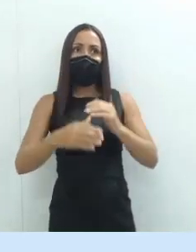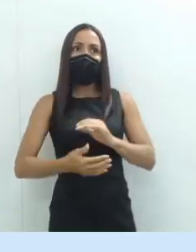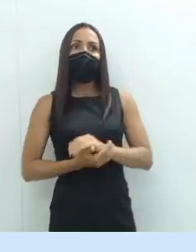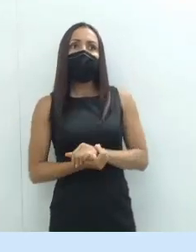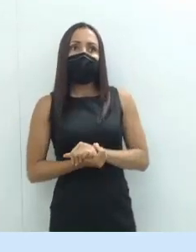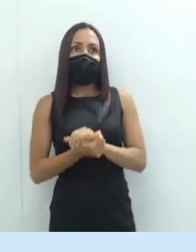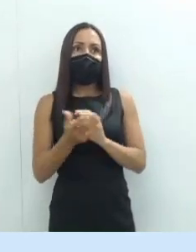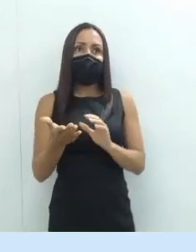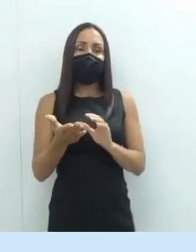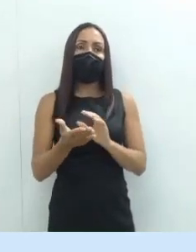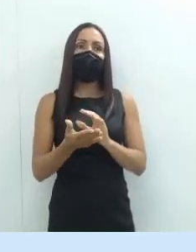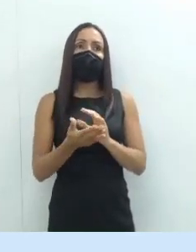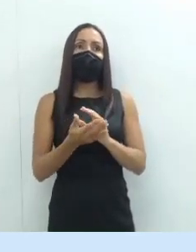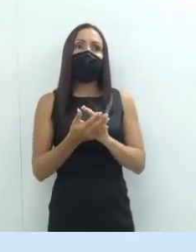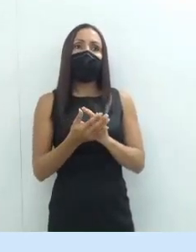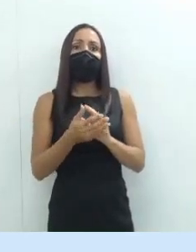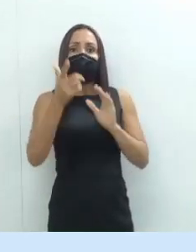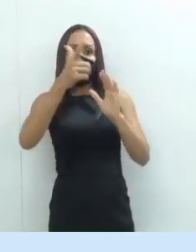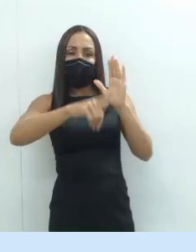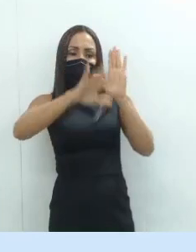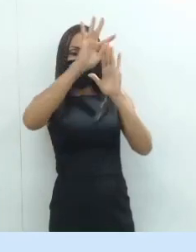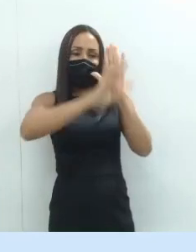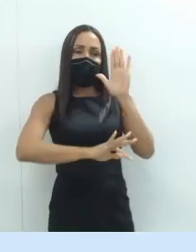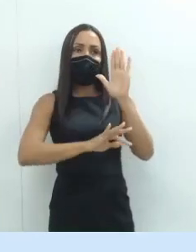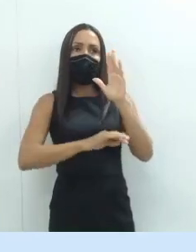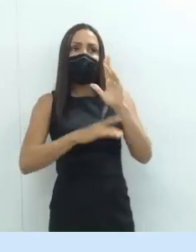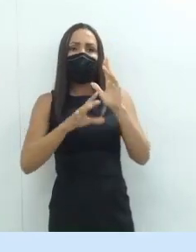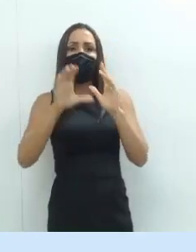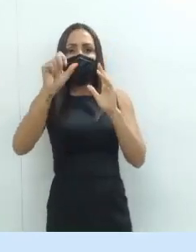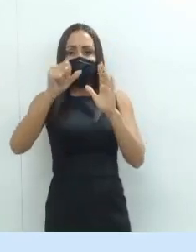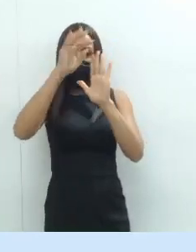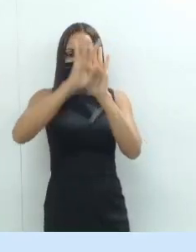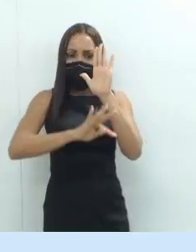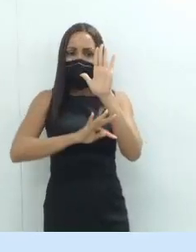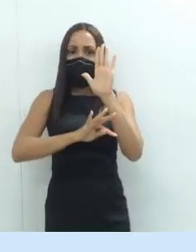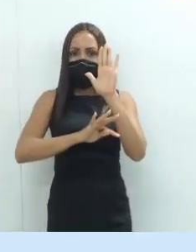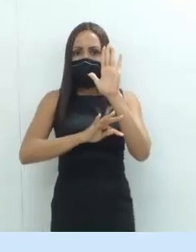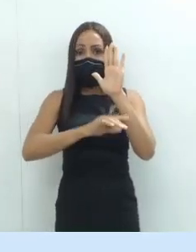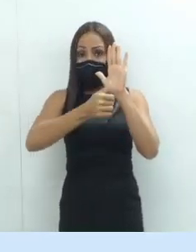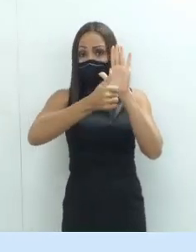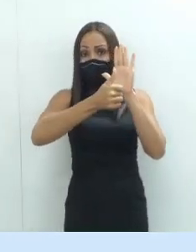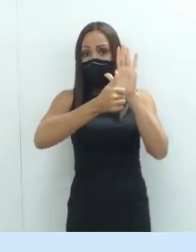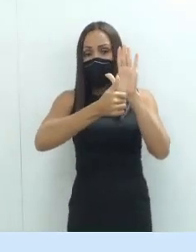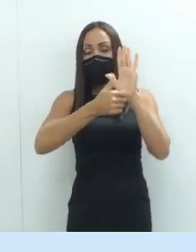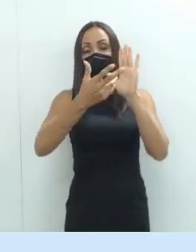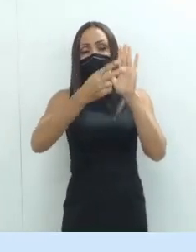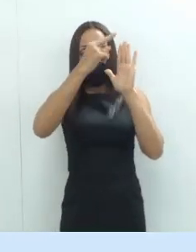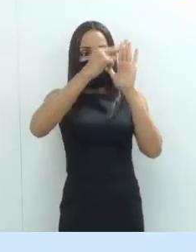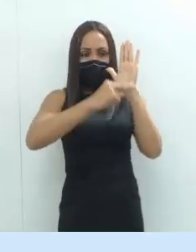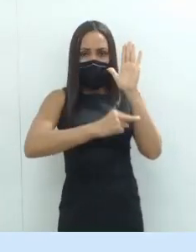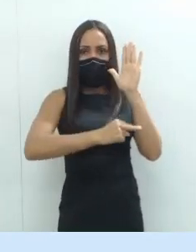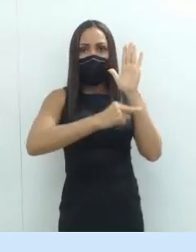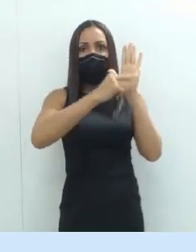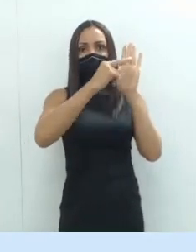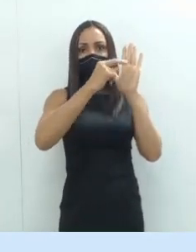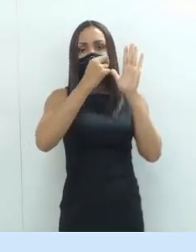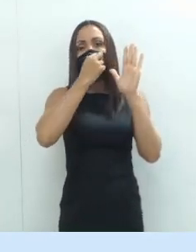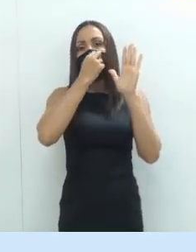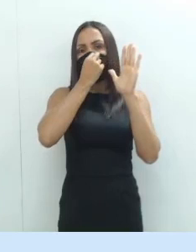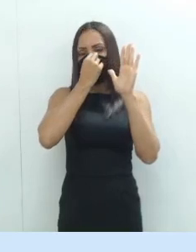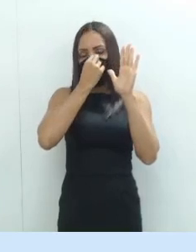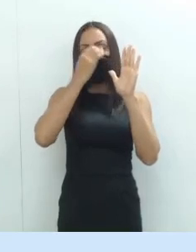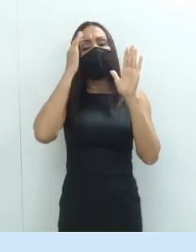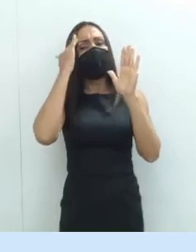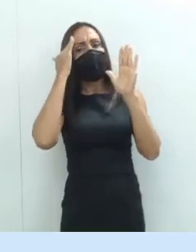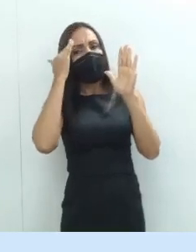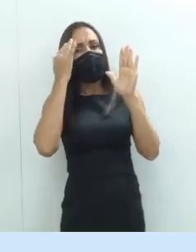retextualização, gente. Então, olha só. Veja, você vai pegar um texto original, você vai fazer a leitura dele, você vai compreender